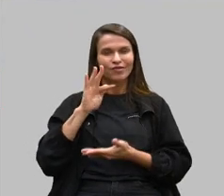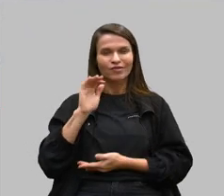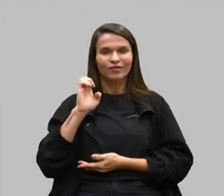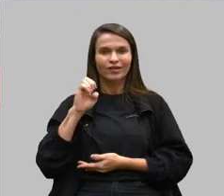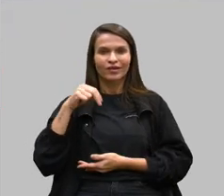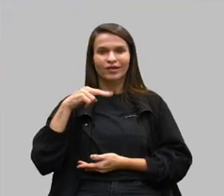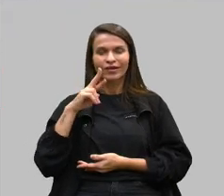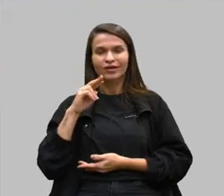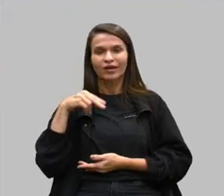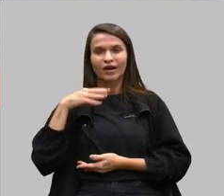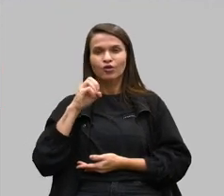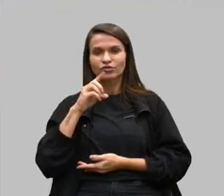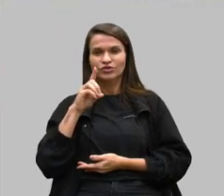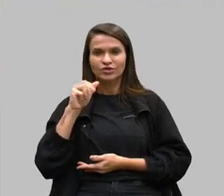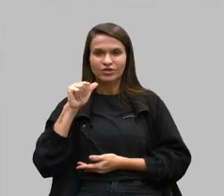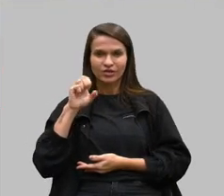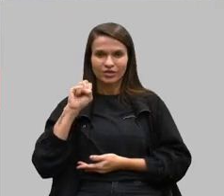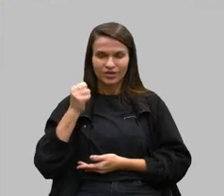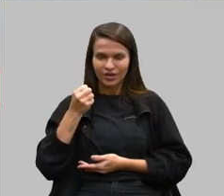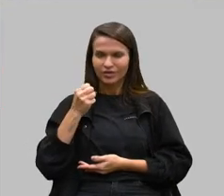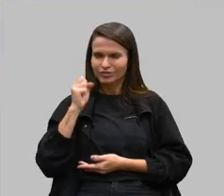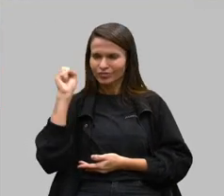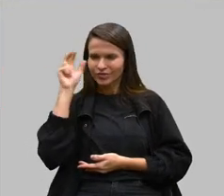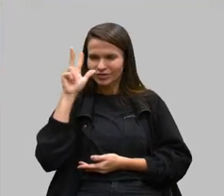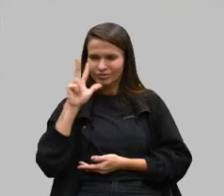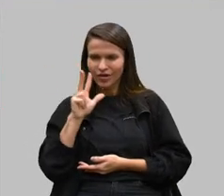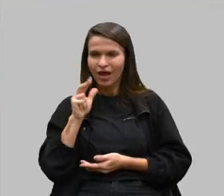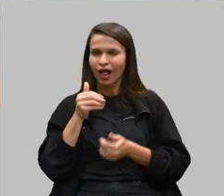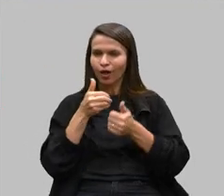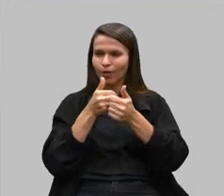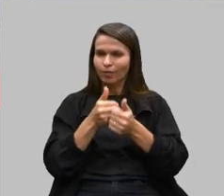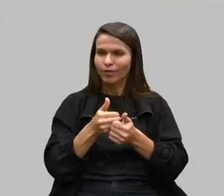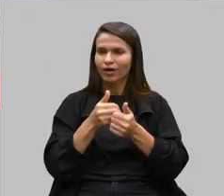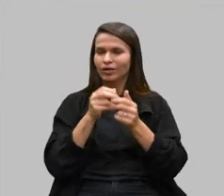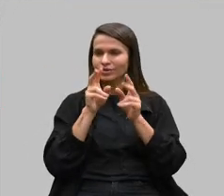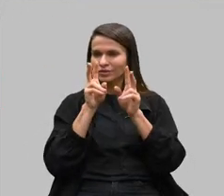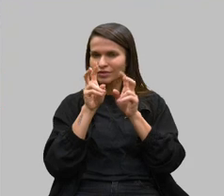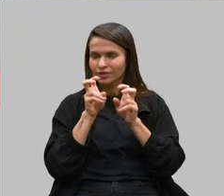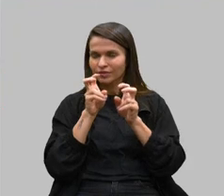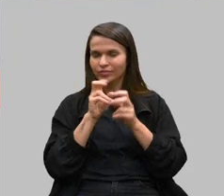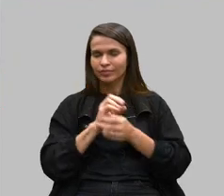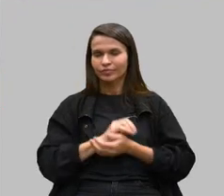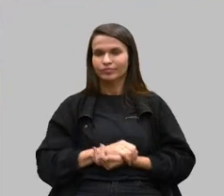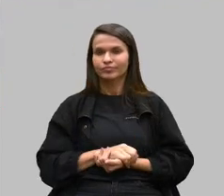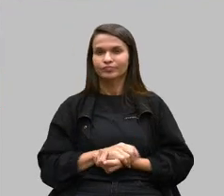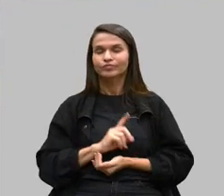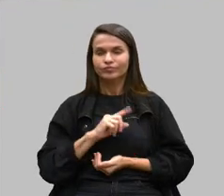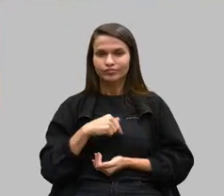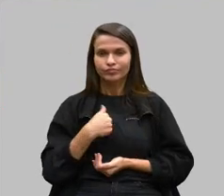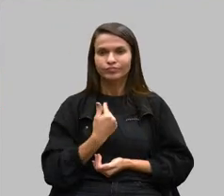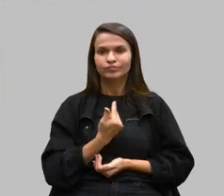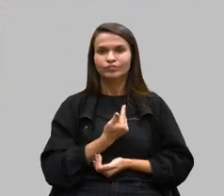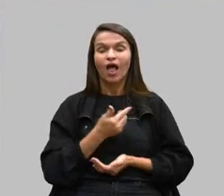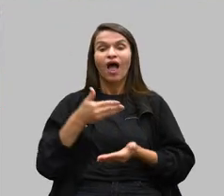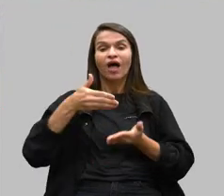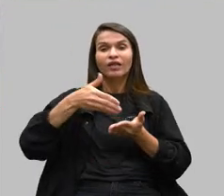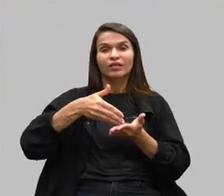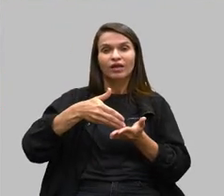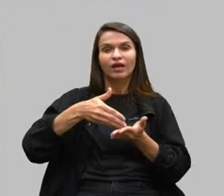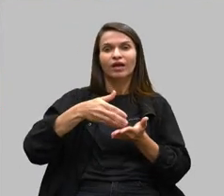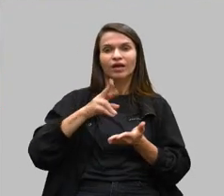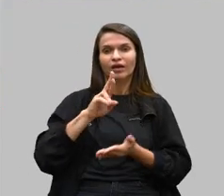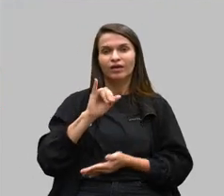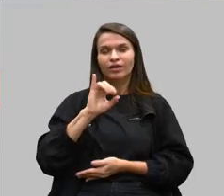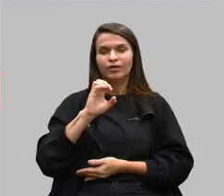não é acompanhando isso aí então nós iremos até Rio Pardo de Minas